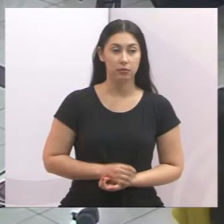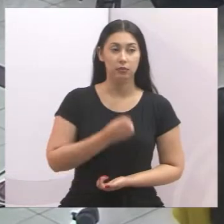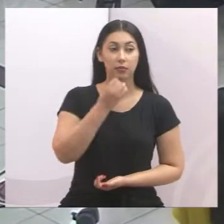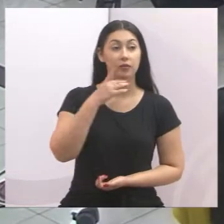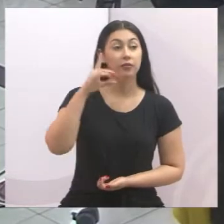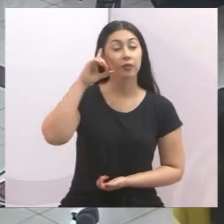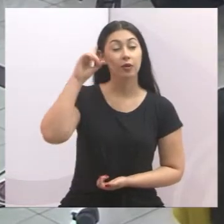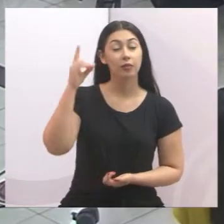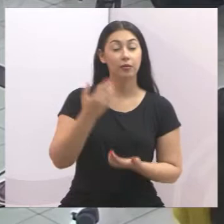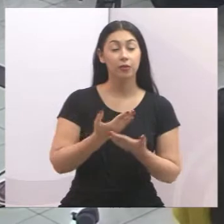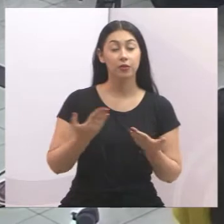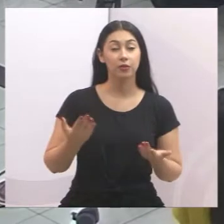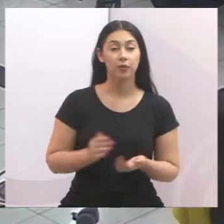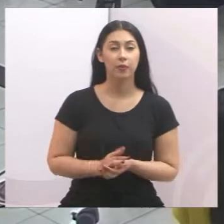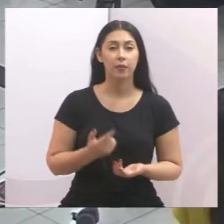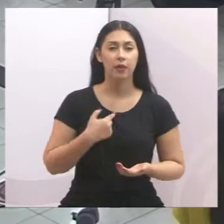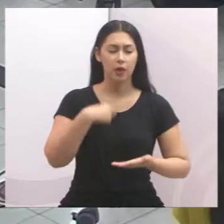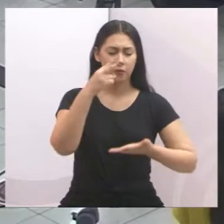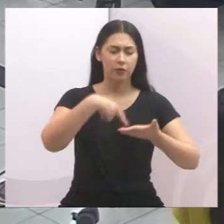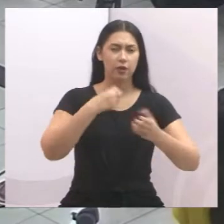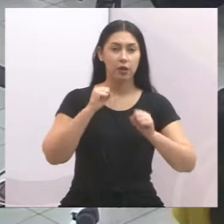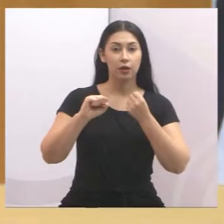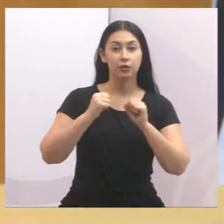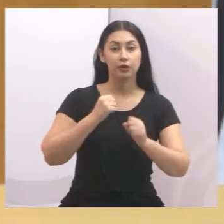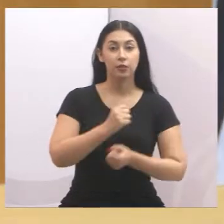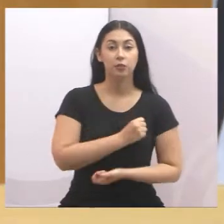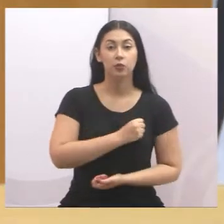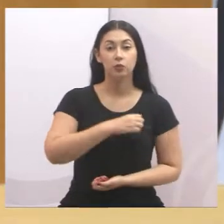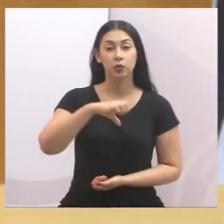Bom dia a todos. Farei a leitura do Salmo 91.